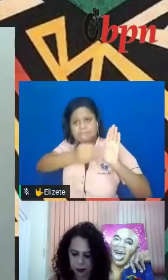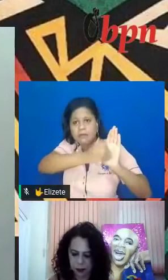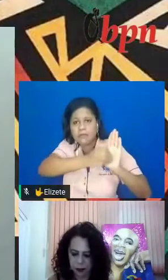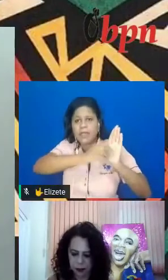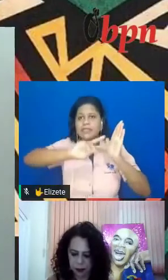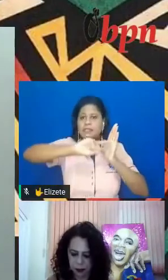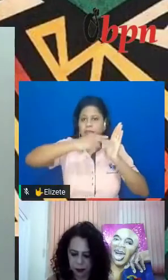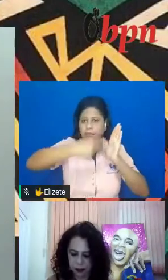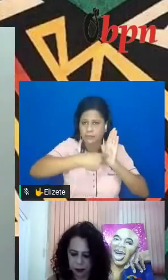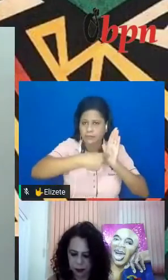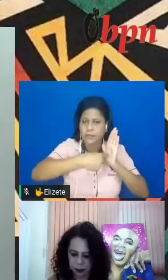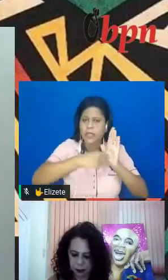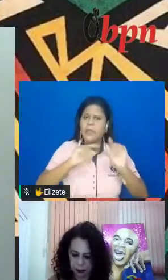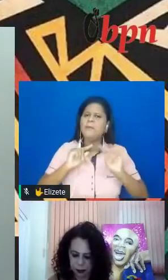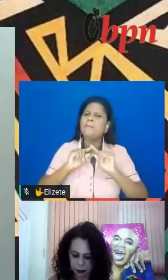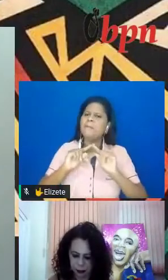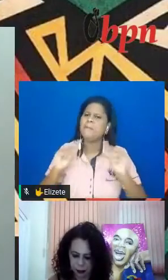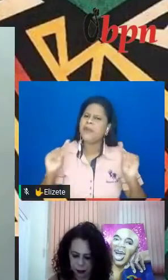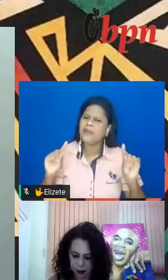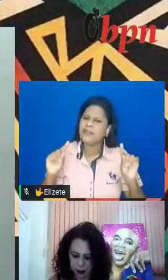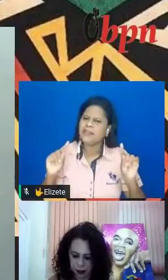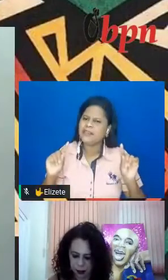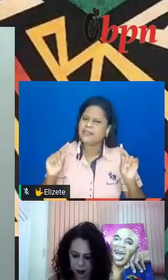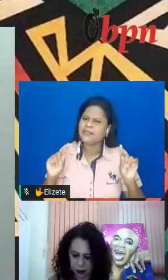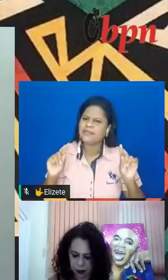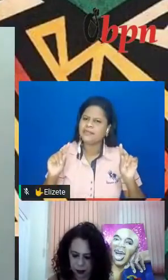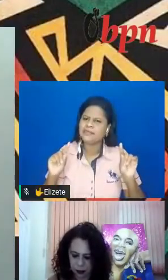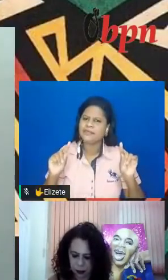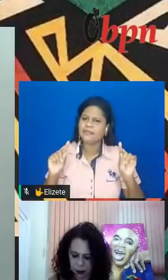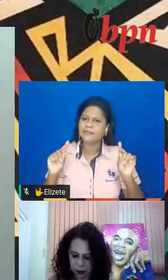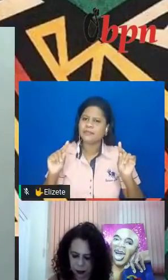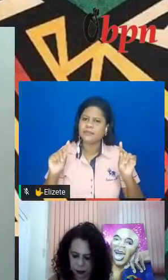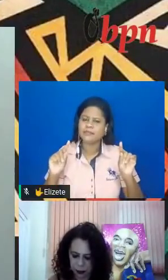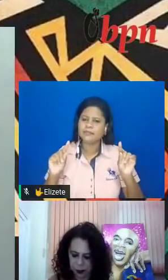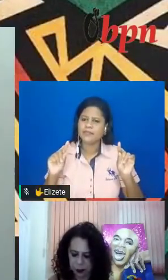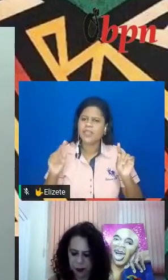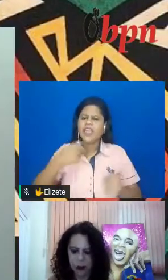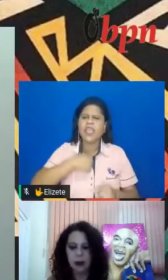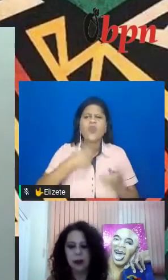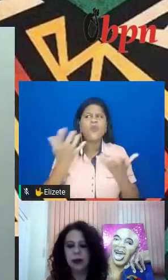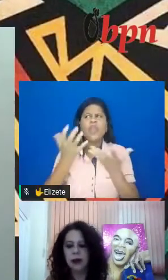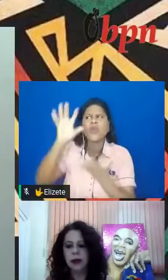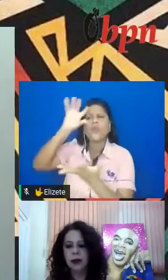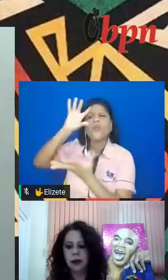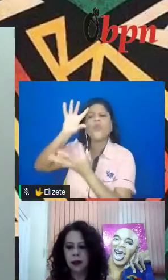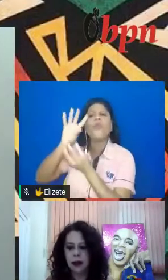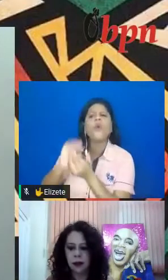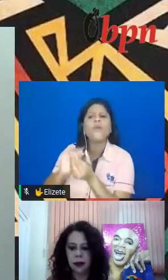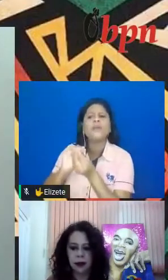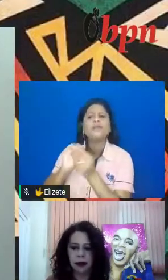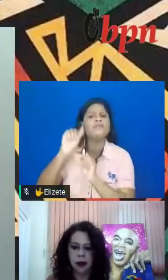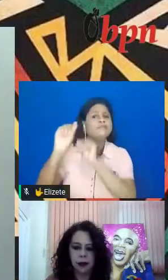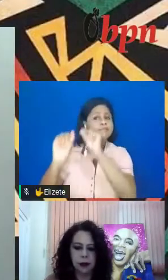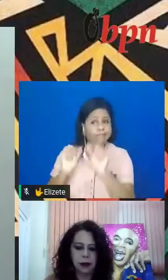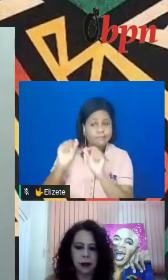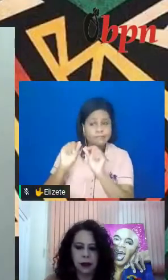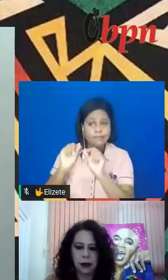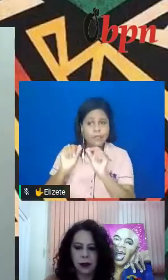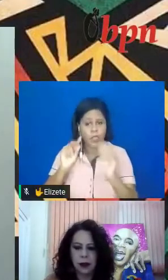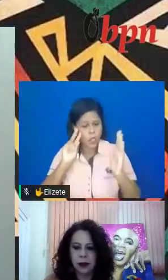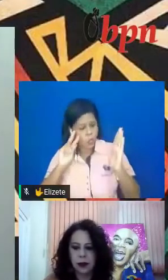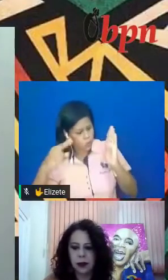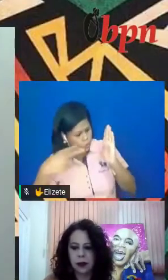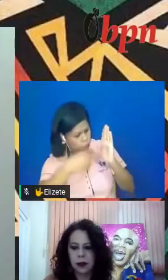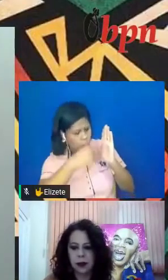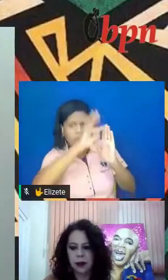sentido. Mas o que eu tenho procurado entender é o seguinte, o ponto de vista do